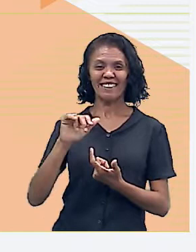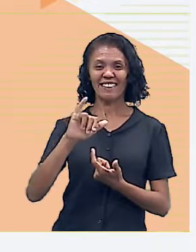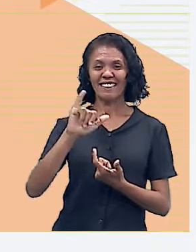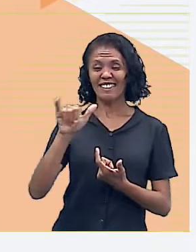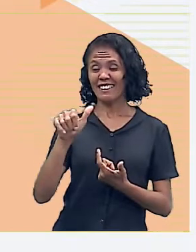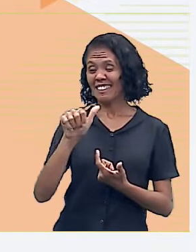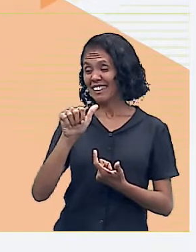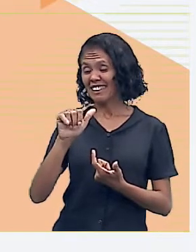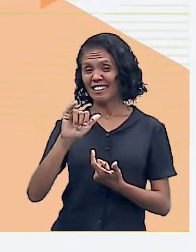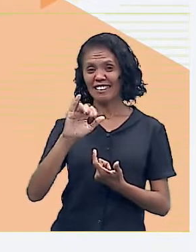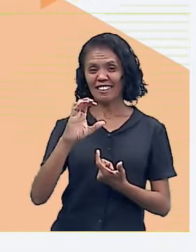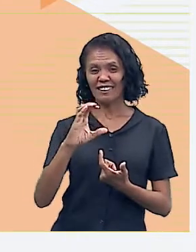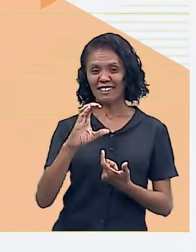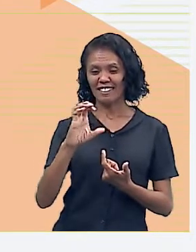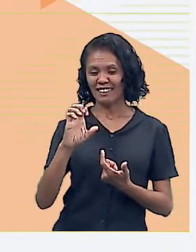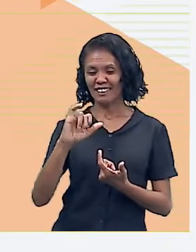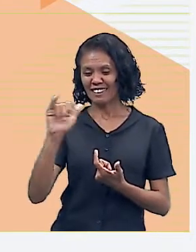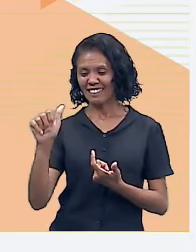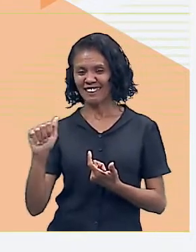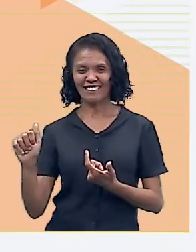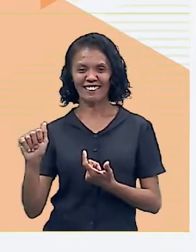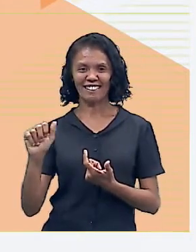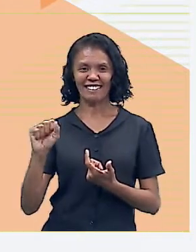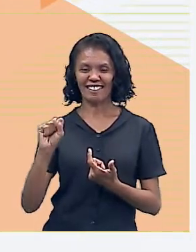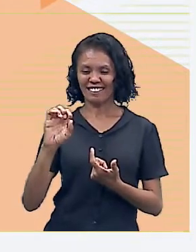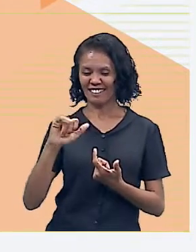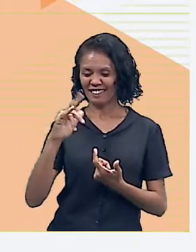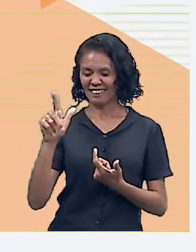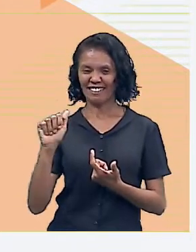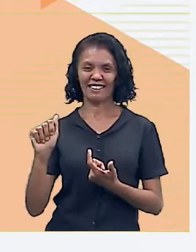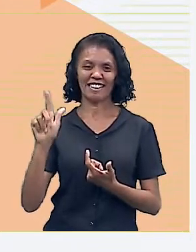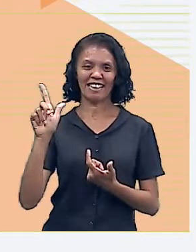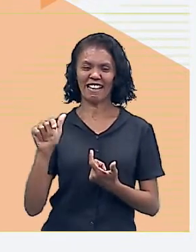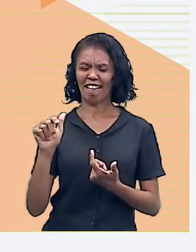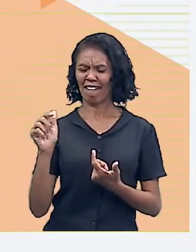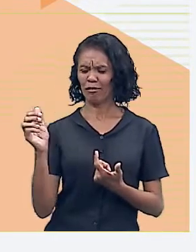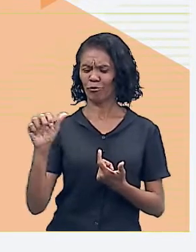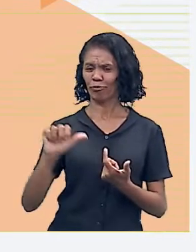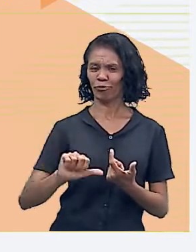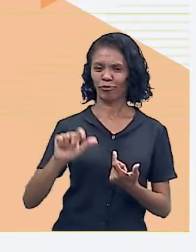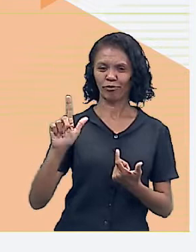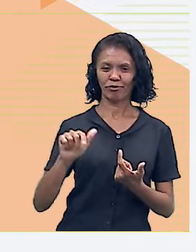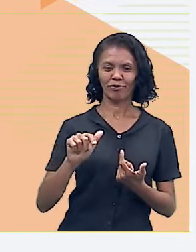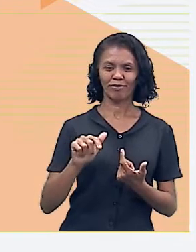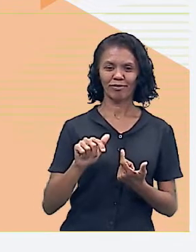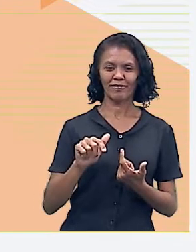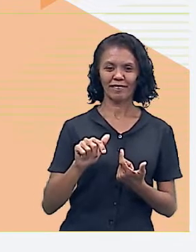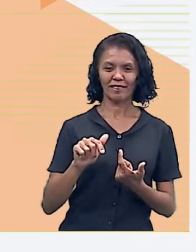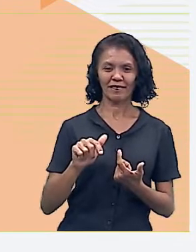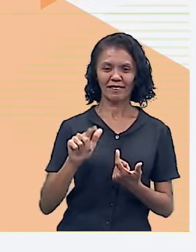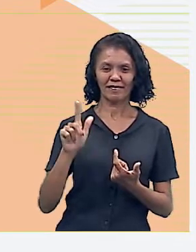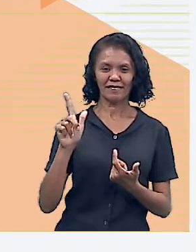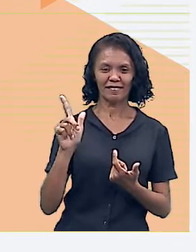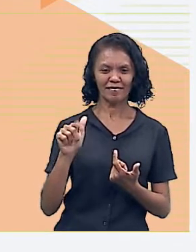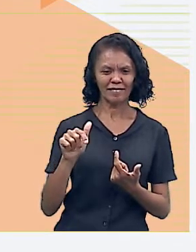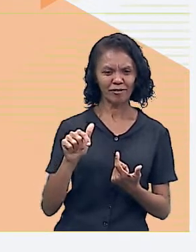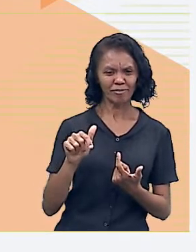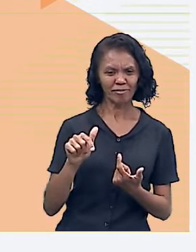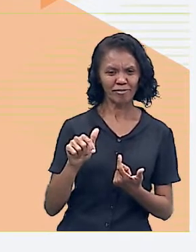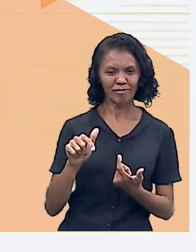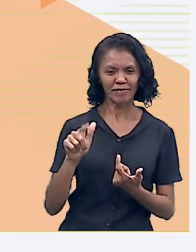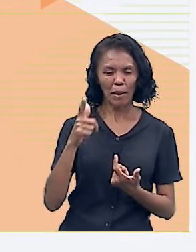horrível né é seja a expressão Esteja também é comum apenas na oralidade está